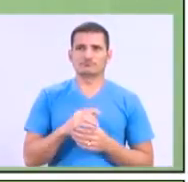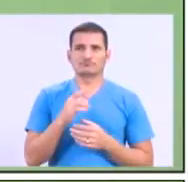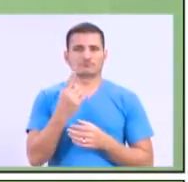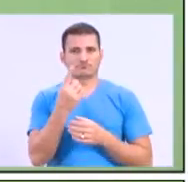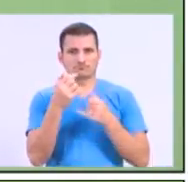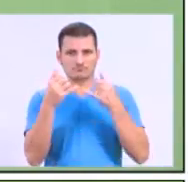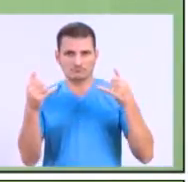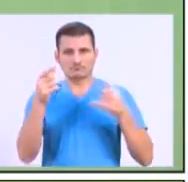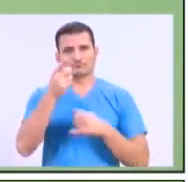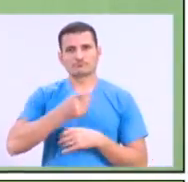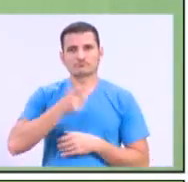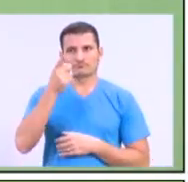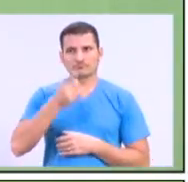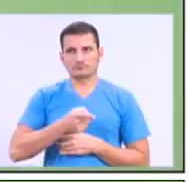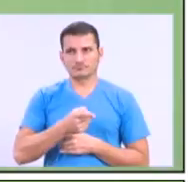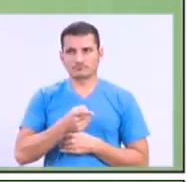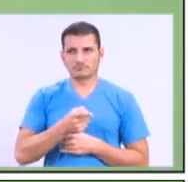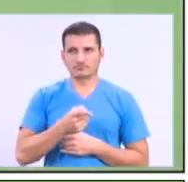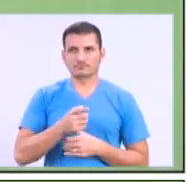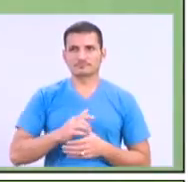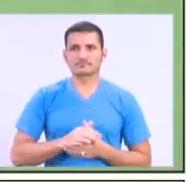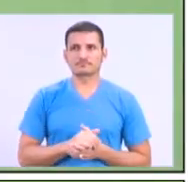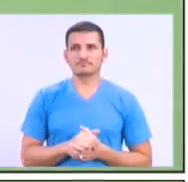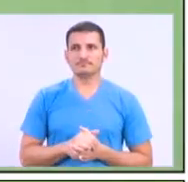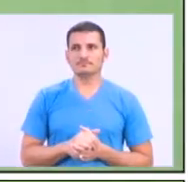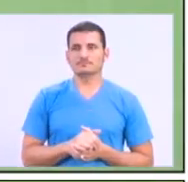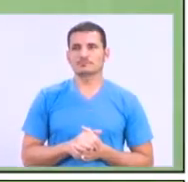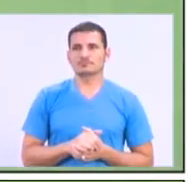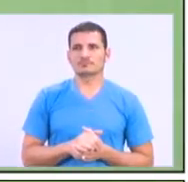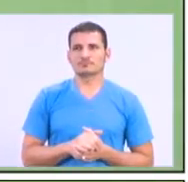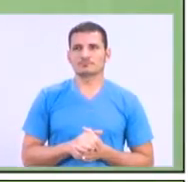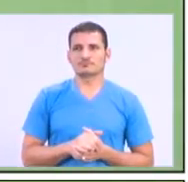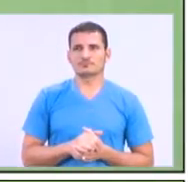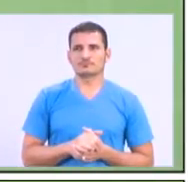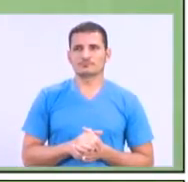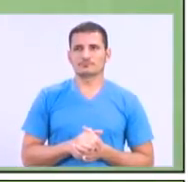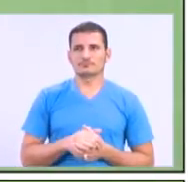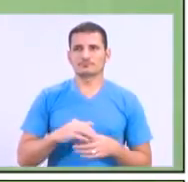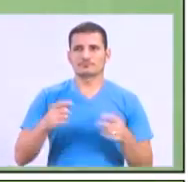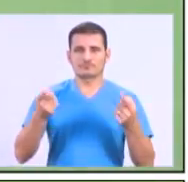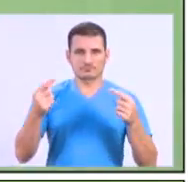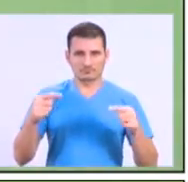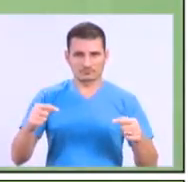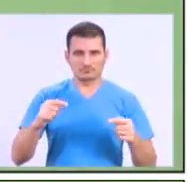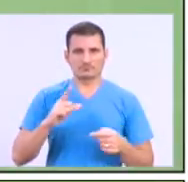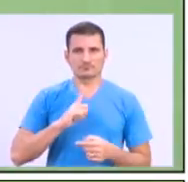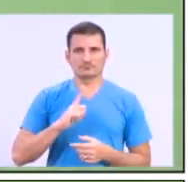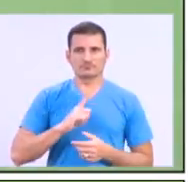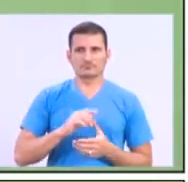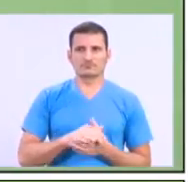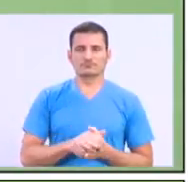com //. Isso aqui é desconsiderado pelo compilador. E aqui nós temos um